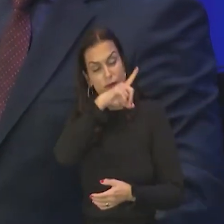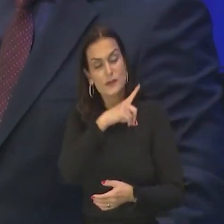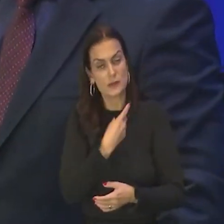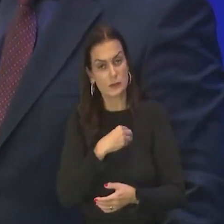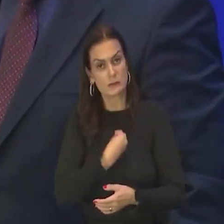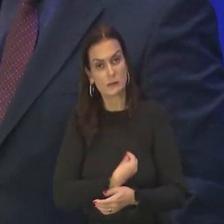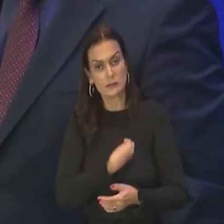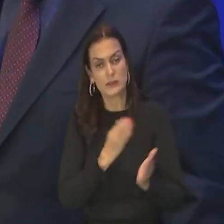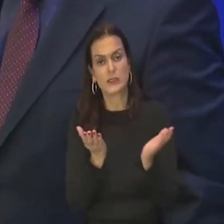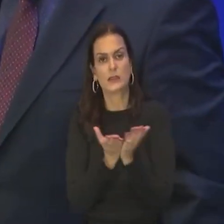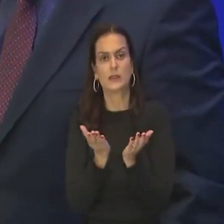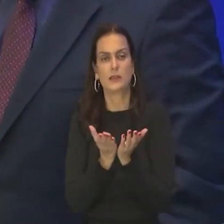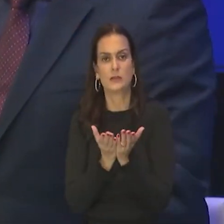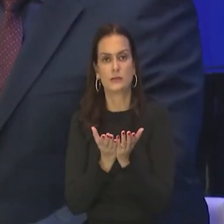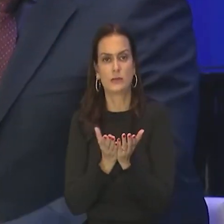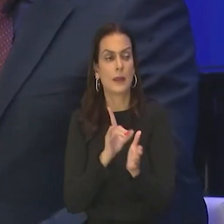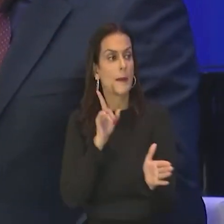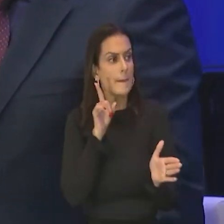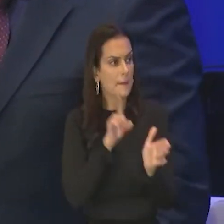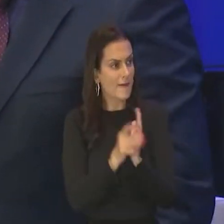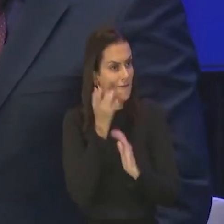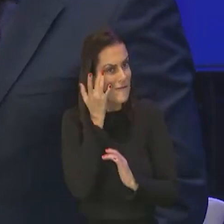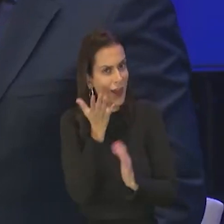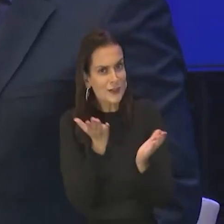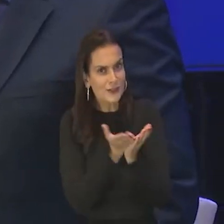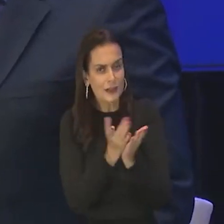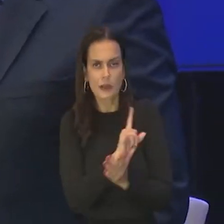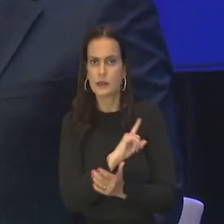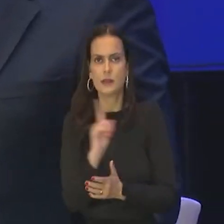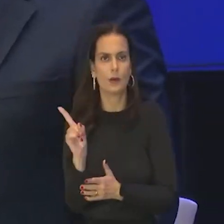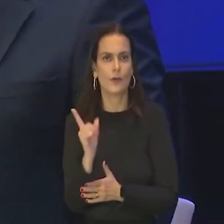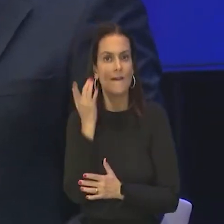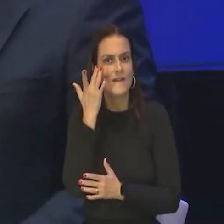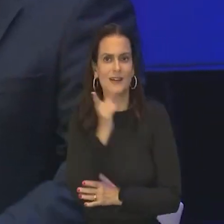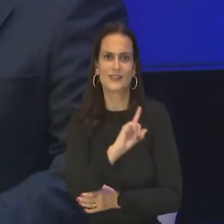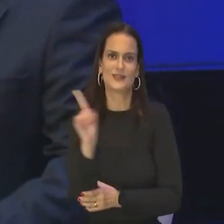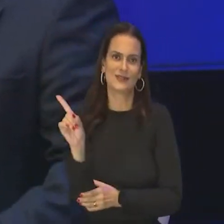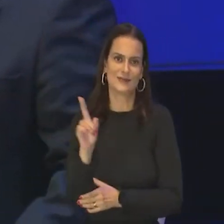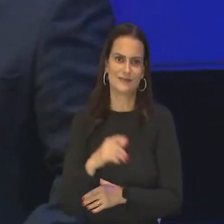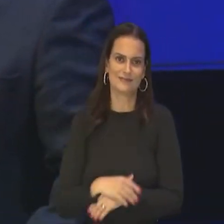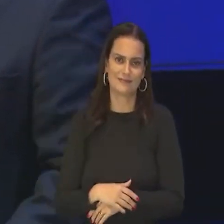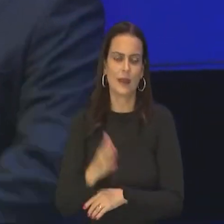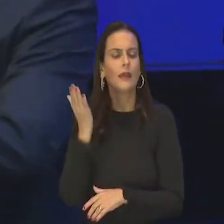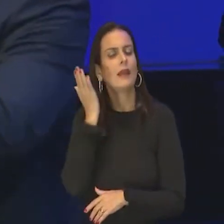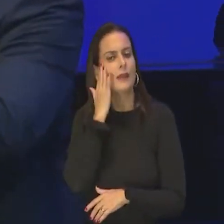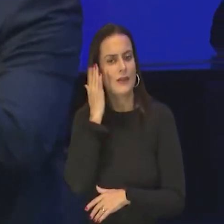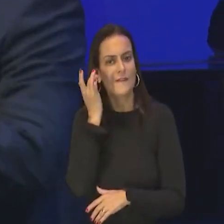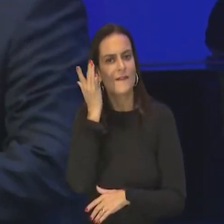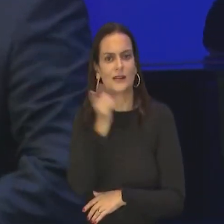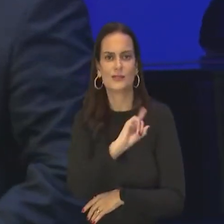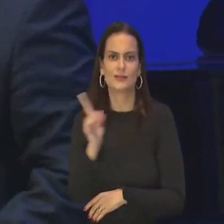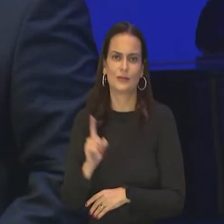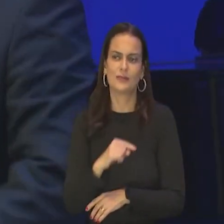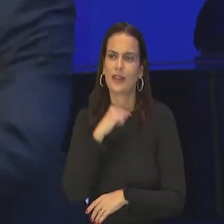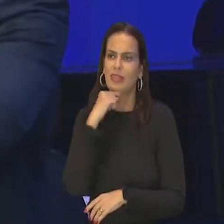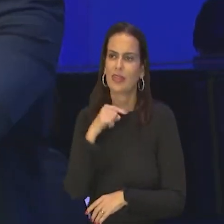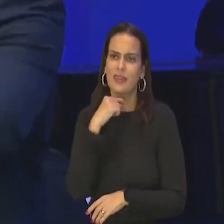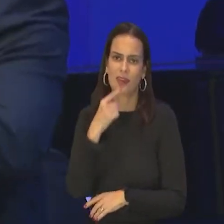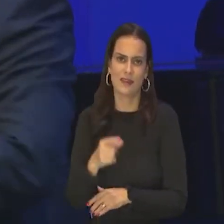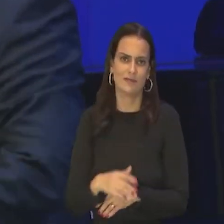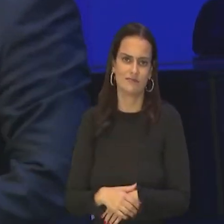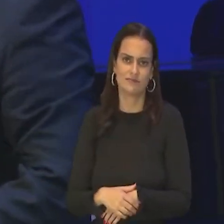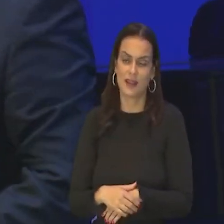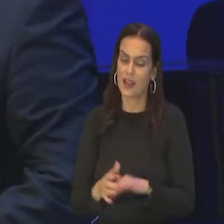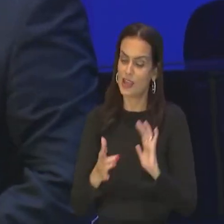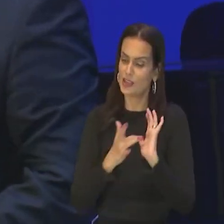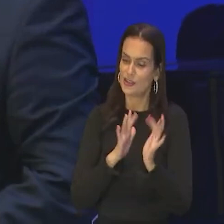crente. Eu perguntei, é fácil ser crente? Ela disse, não, não é fácil. E eu sei que não é fácil. Não é fácil para ninguém, nem para Jesus